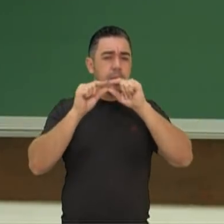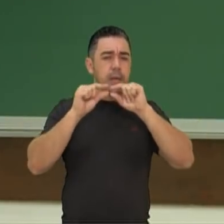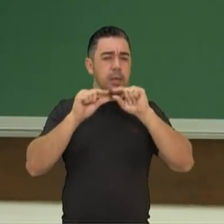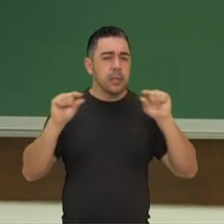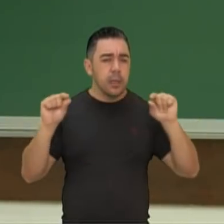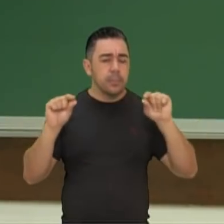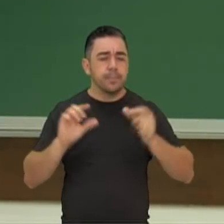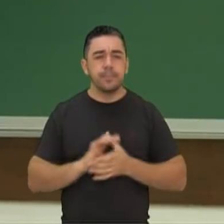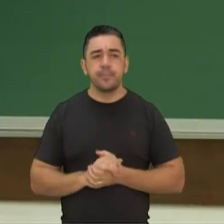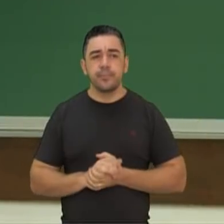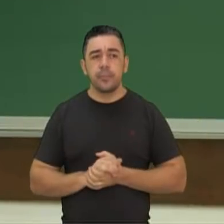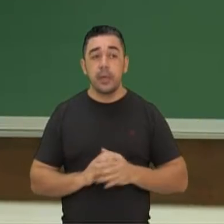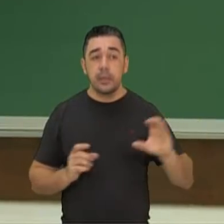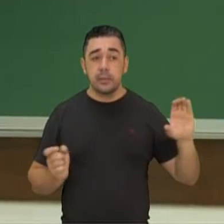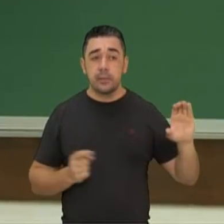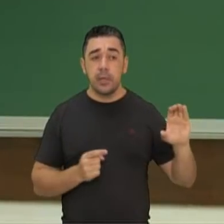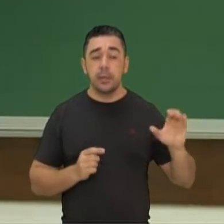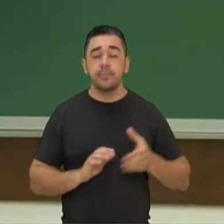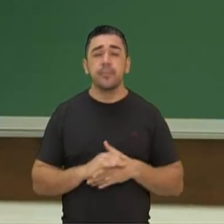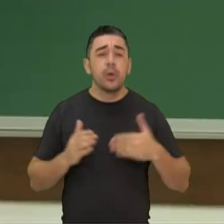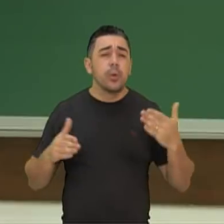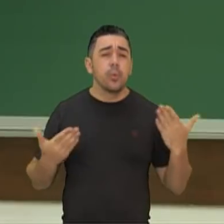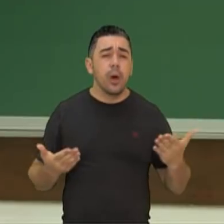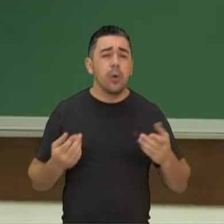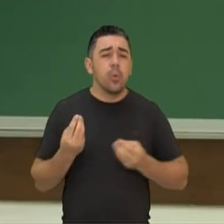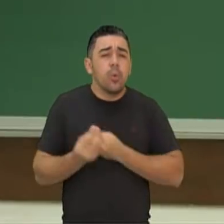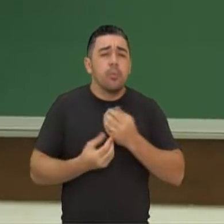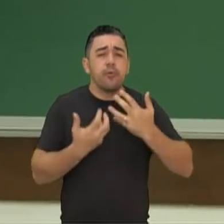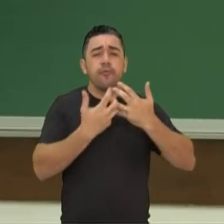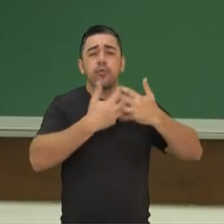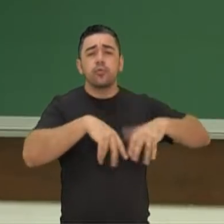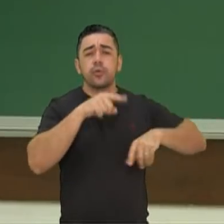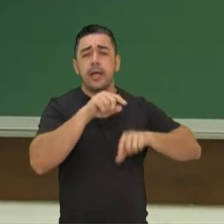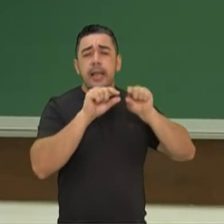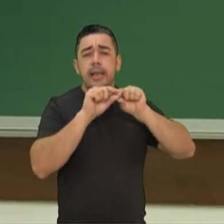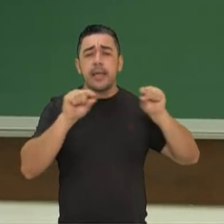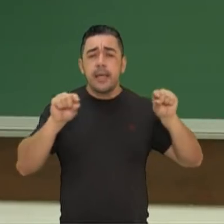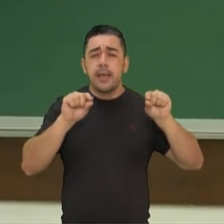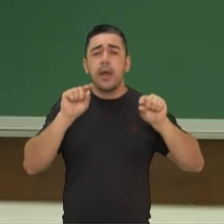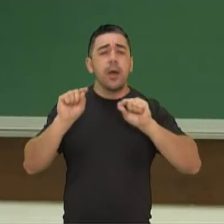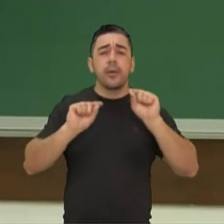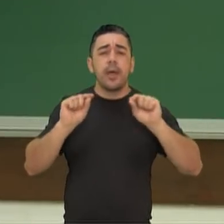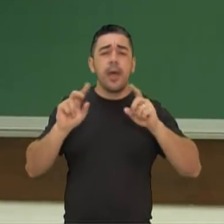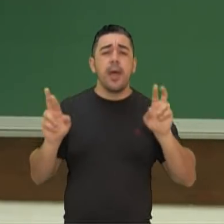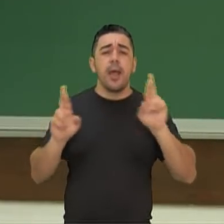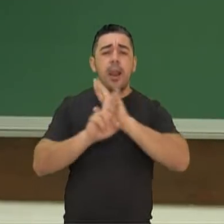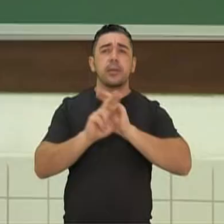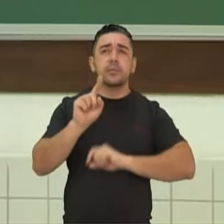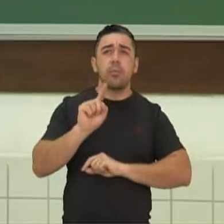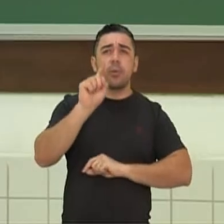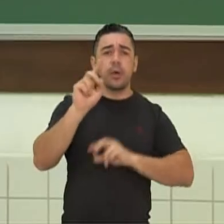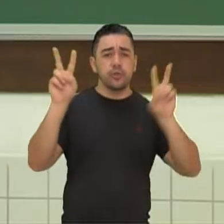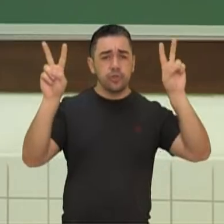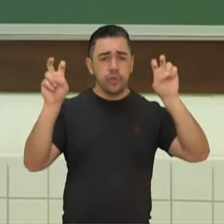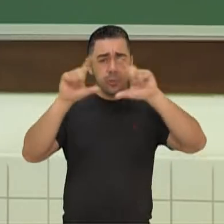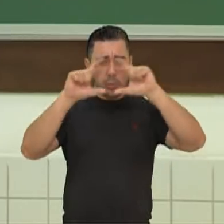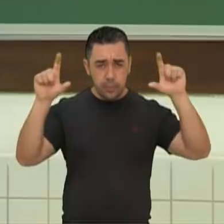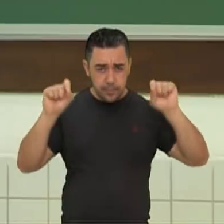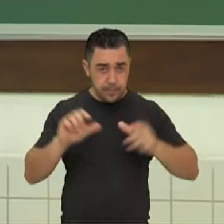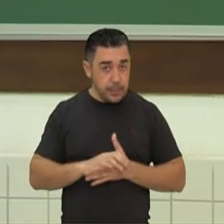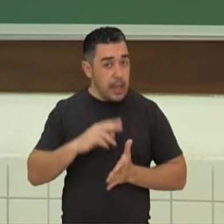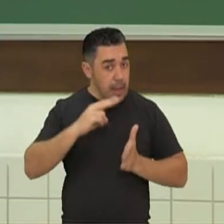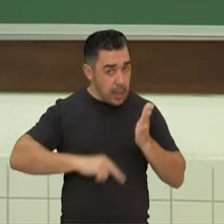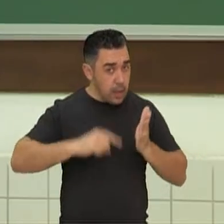na linha fina? C, qual a função dessa linha fina em relação ao título? Pessoal,